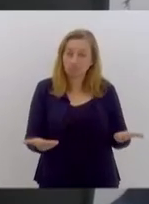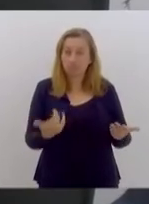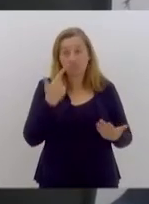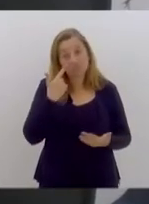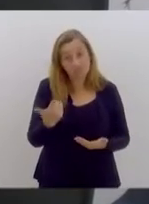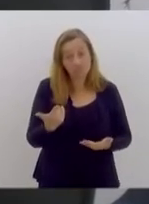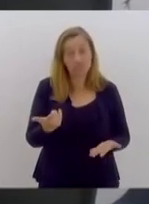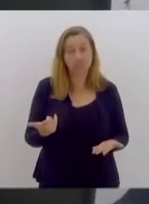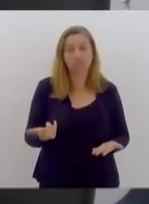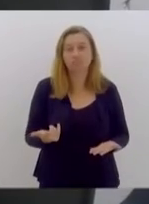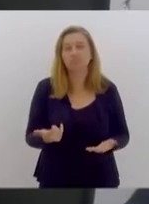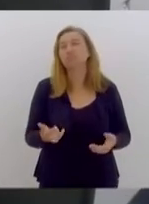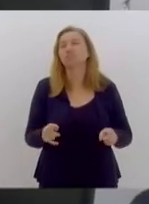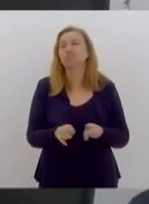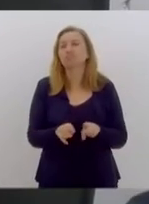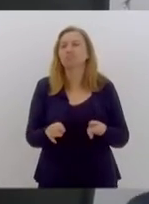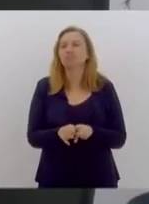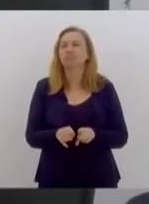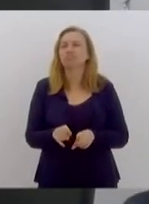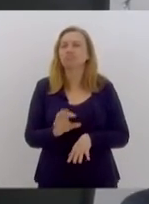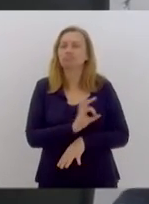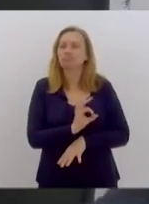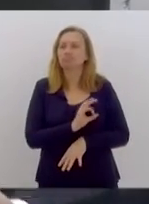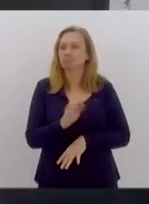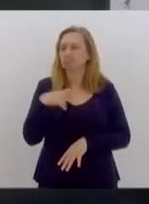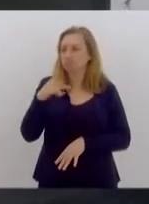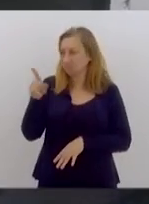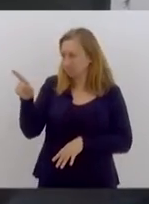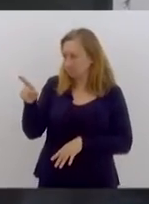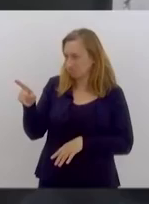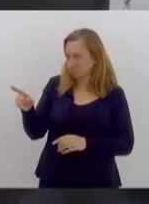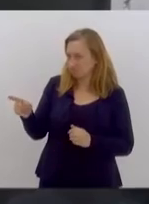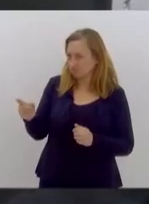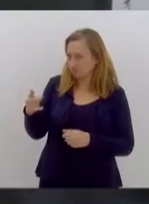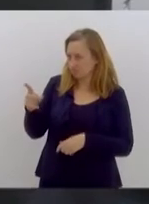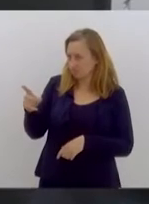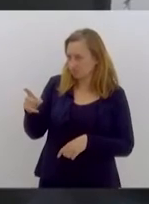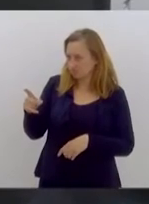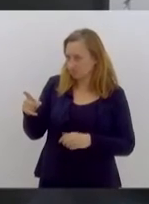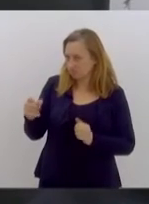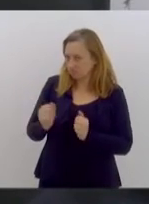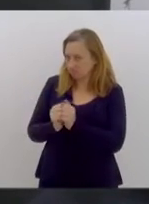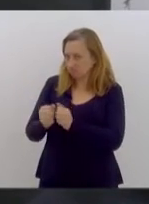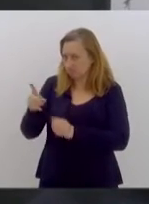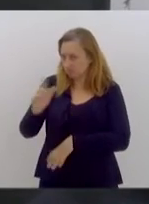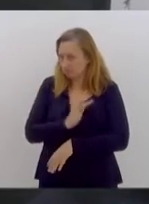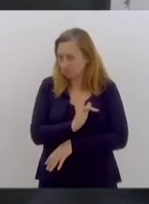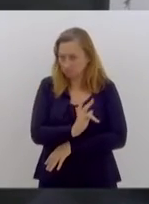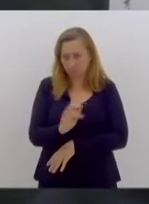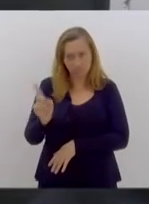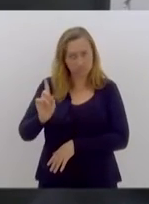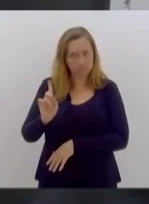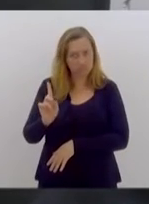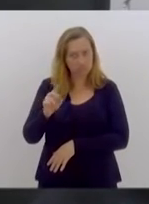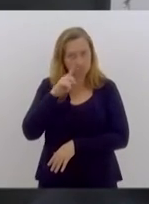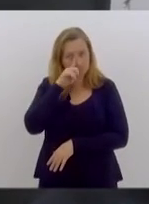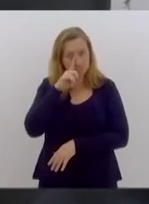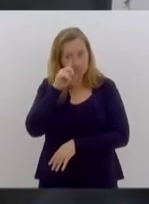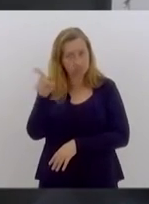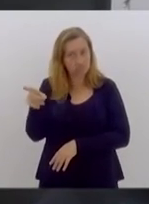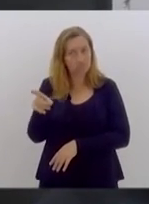isso aqui como também aquele policial falou ó para para Baixada não foi isso Marcos